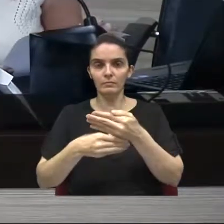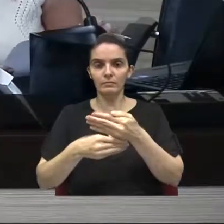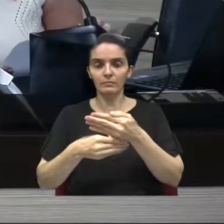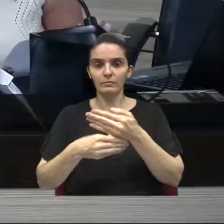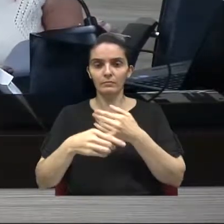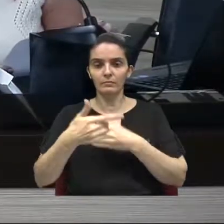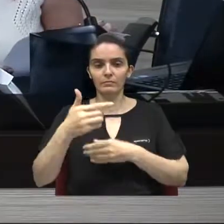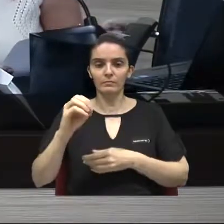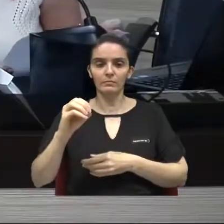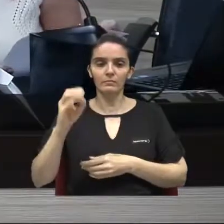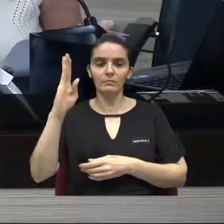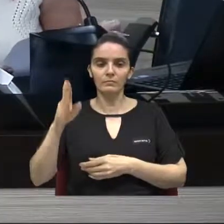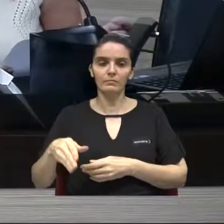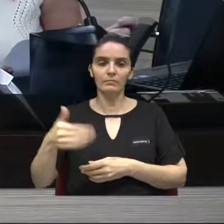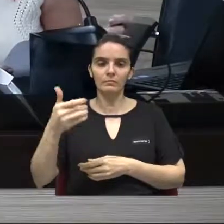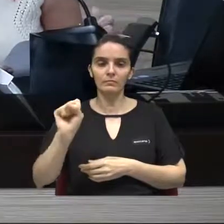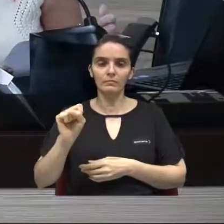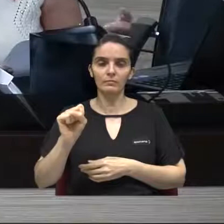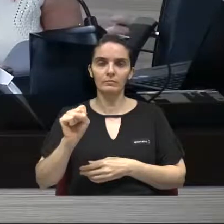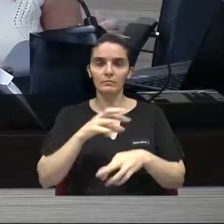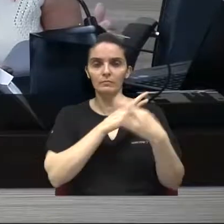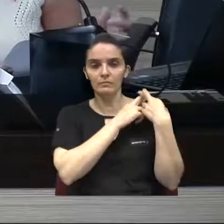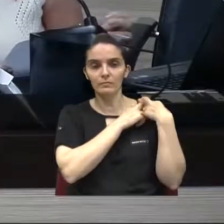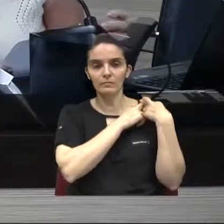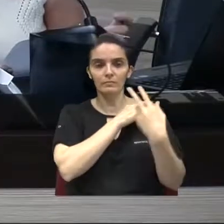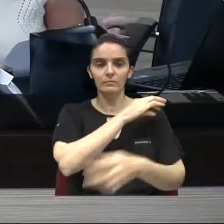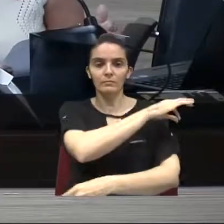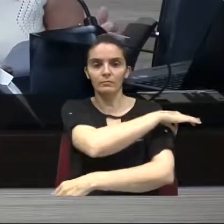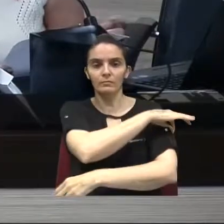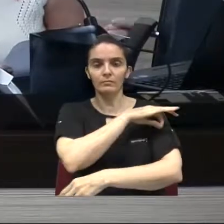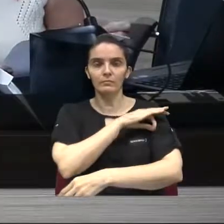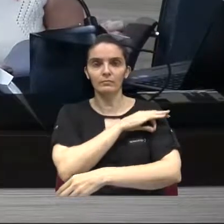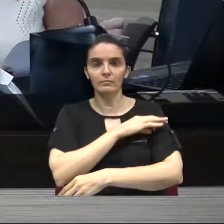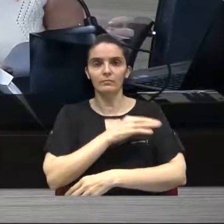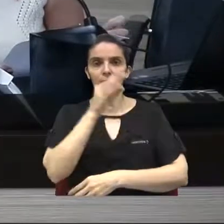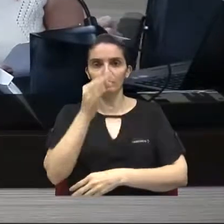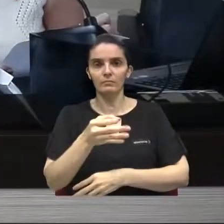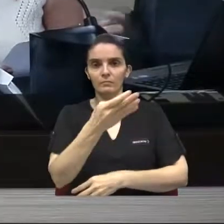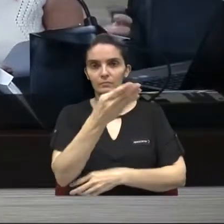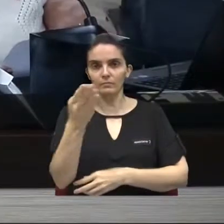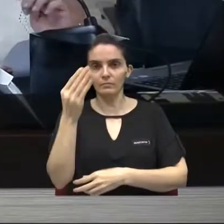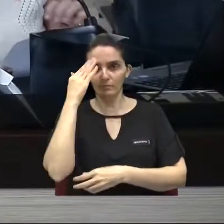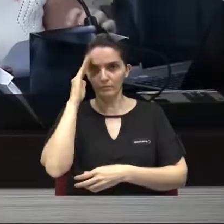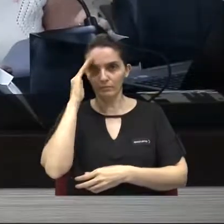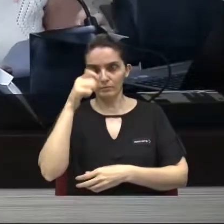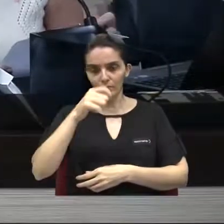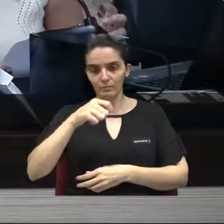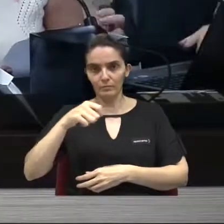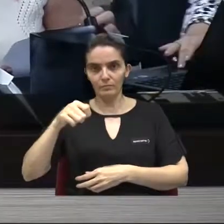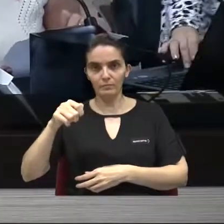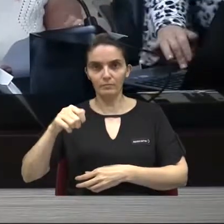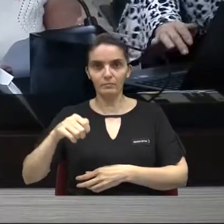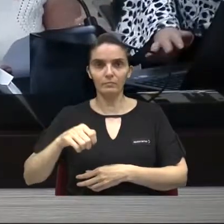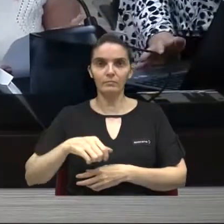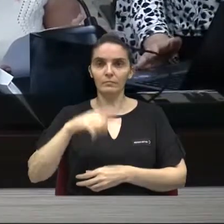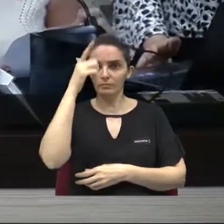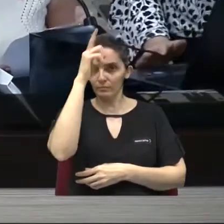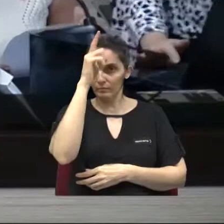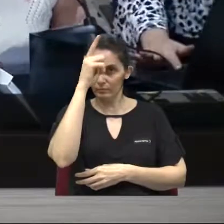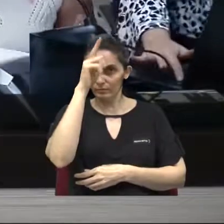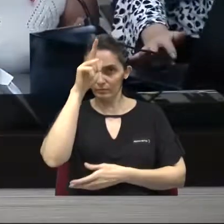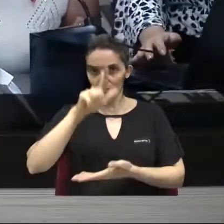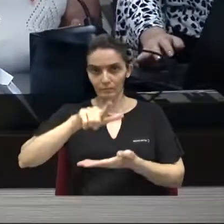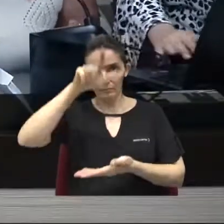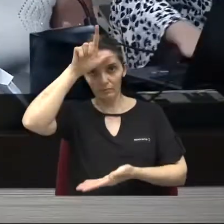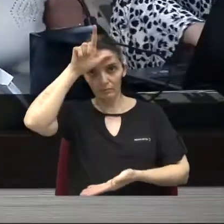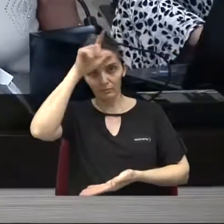número 20/2018, de autoria do senhor prefeito municipal. Certo da compreensão, subscrevo-me Sidney Pascotto, líder do